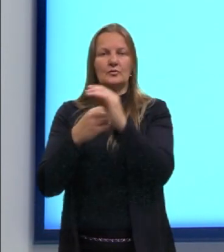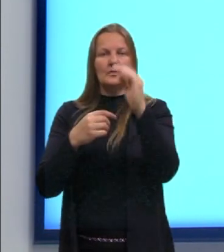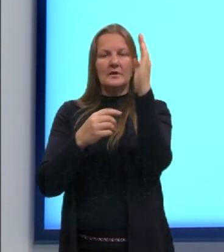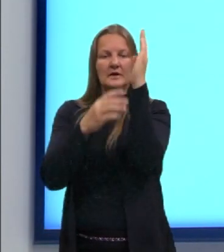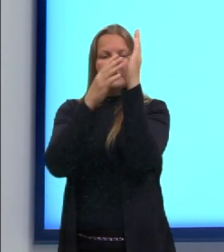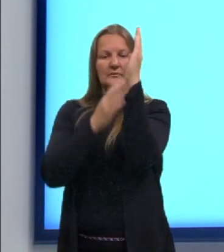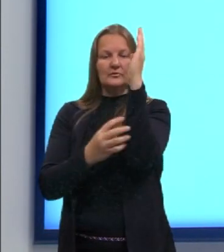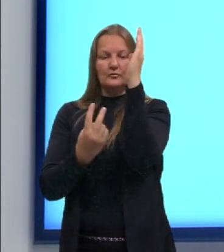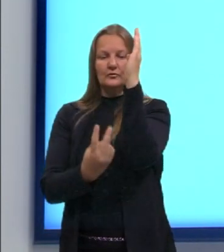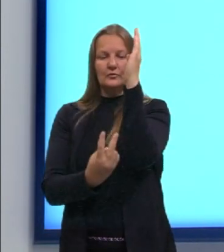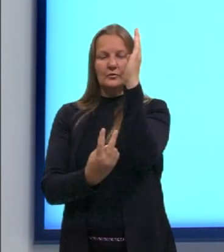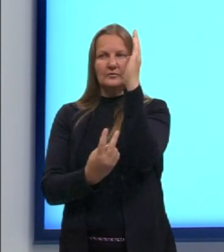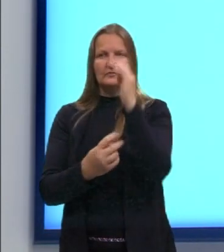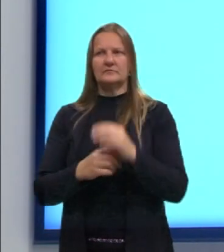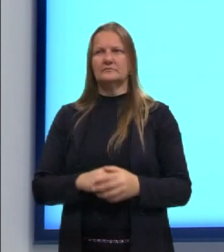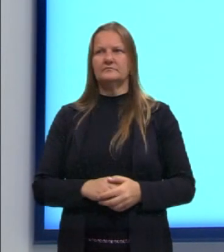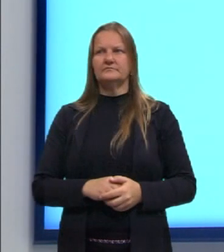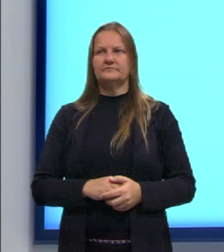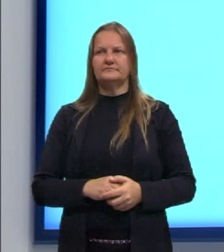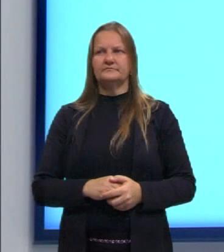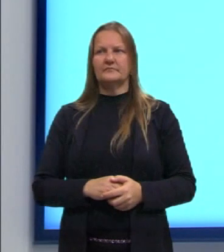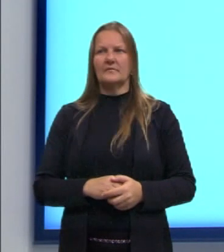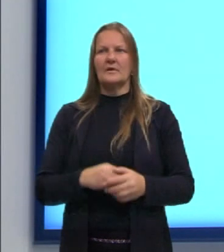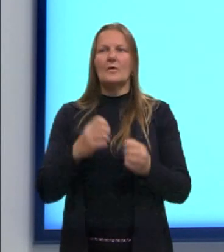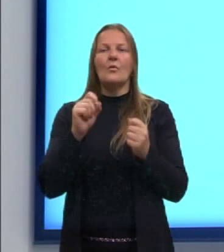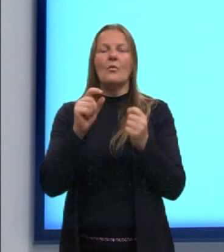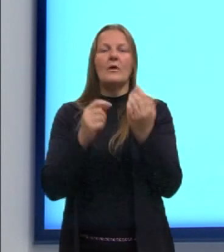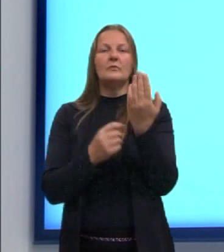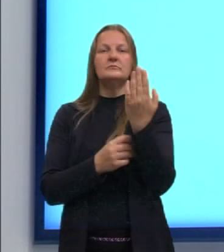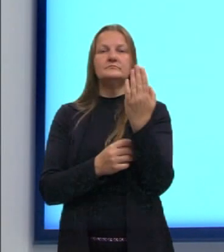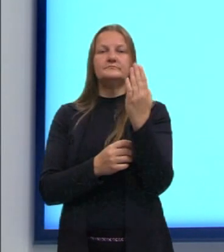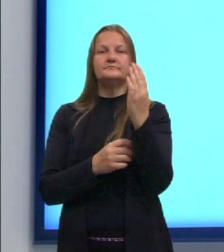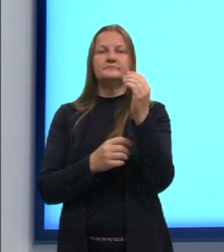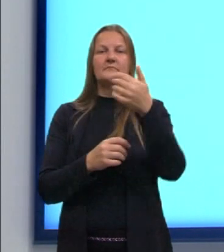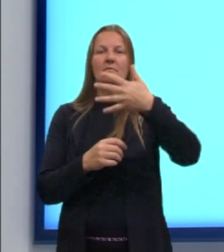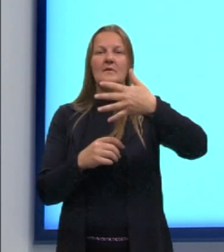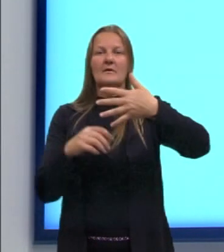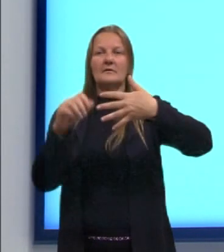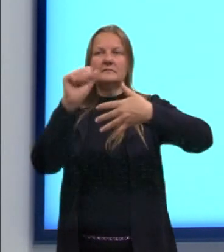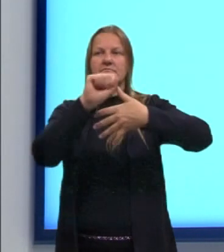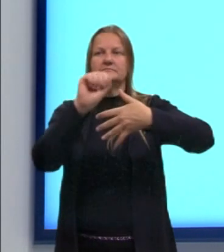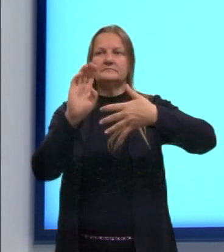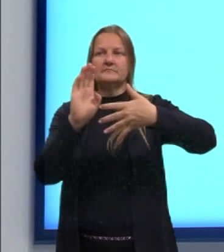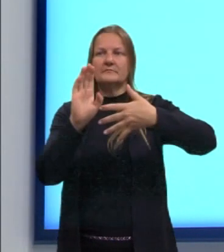a 2. Lá nas nossas alternativas, então, nós localizamos, né?